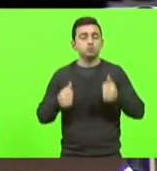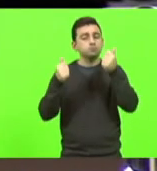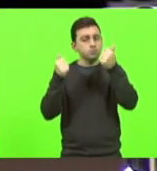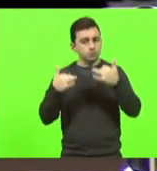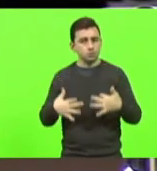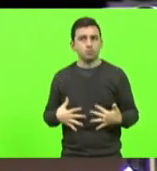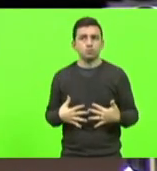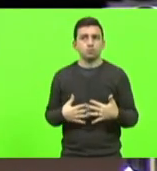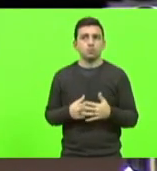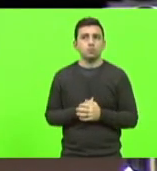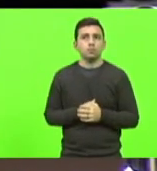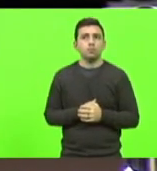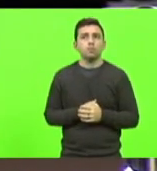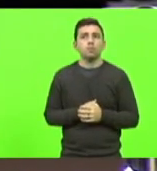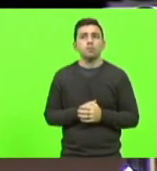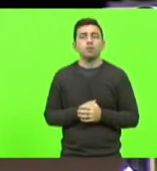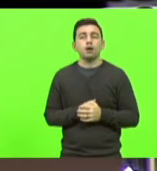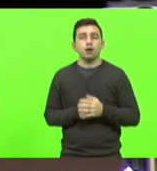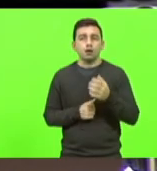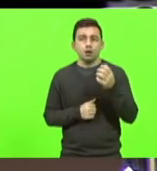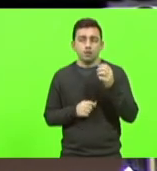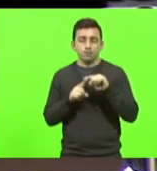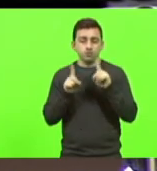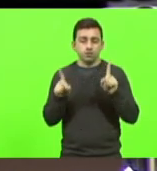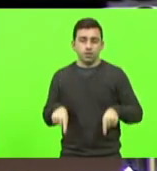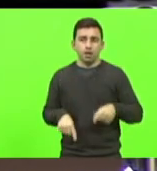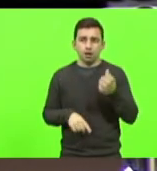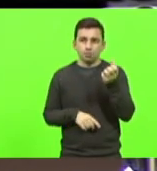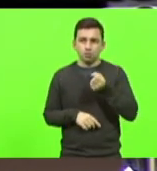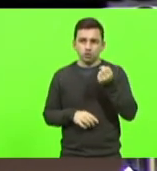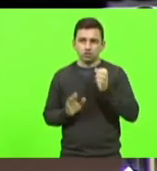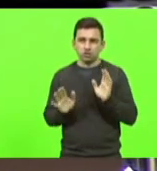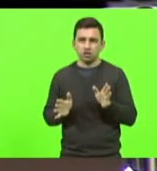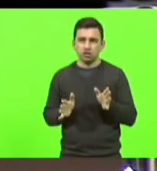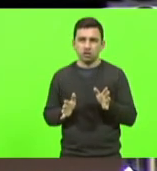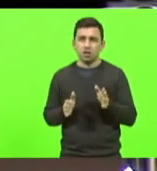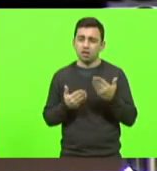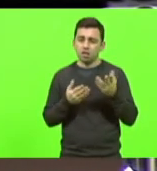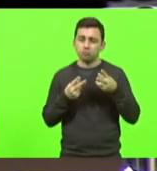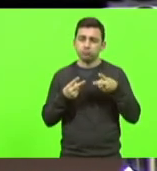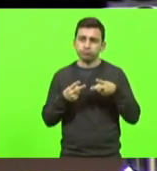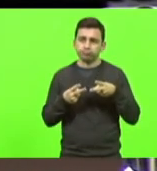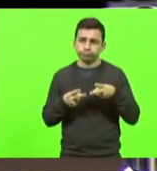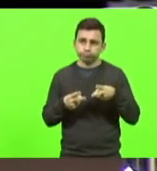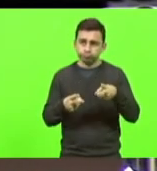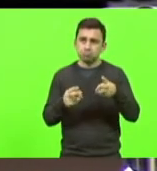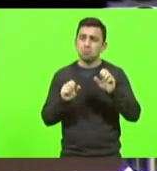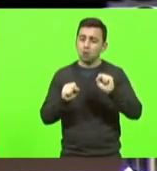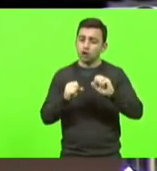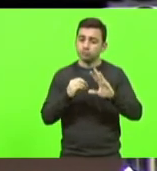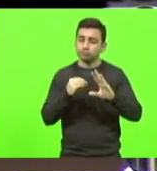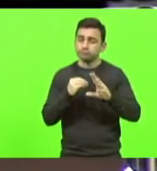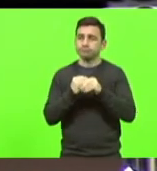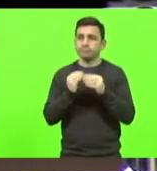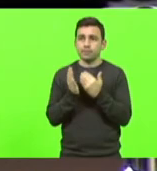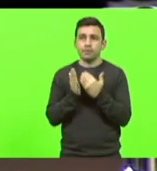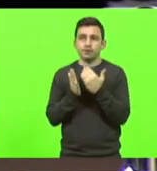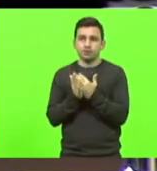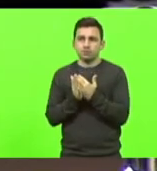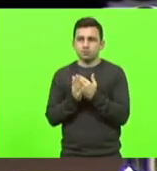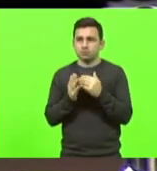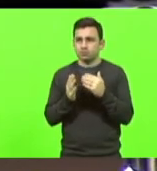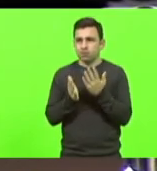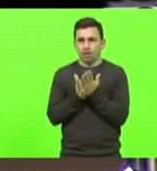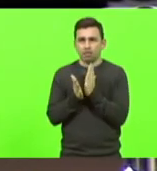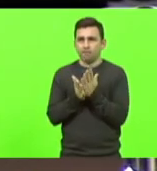possibilidade do aposento do funcionário aposentado ser permanecer ter o abono não tem nada a ver